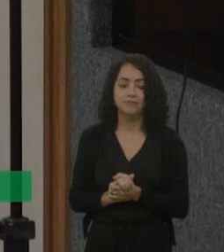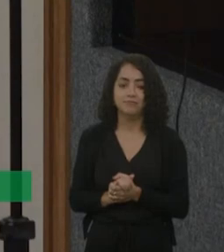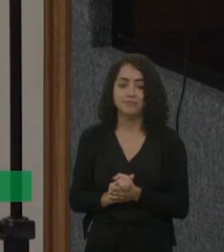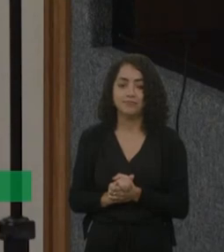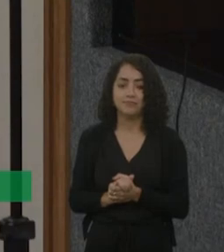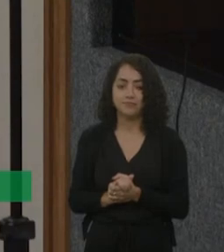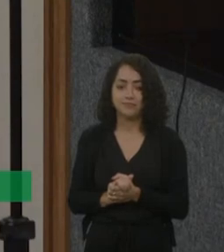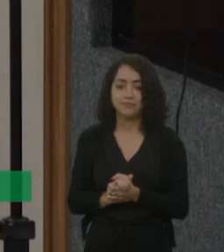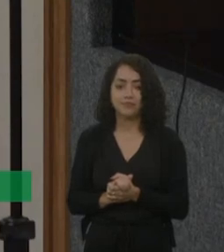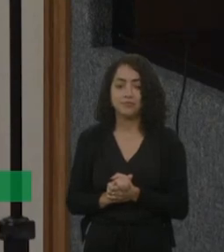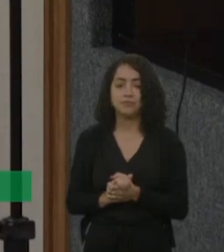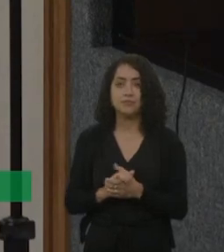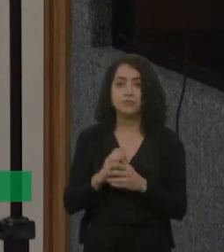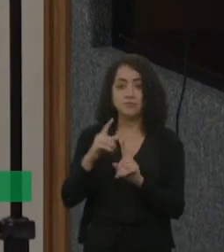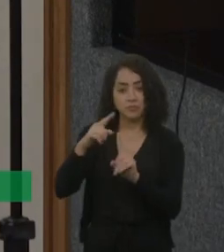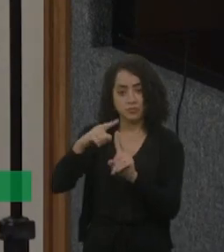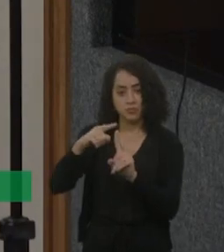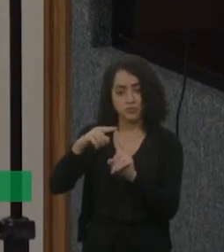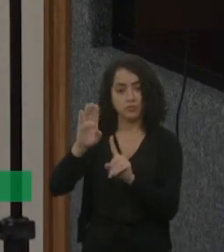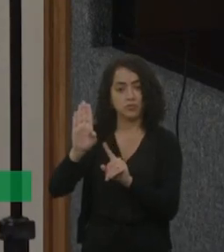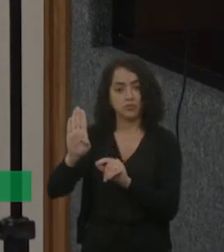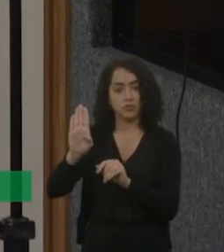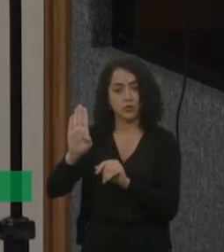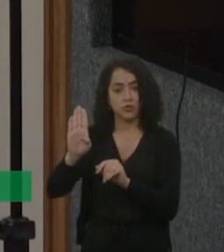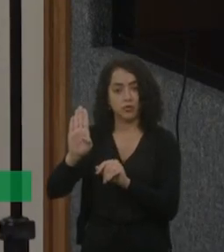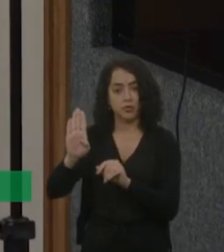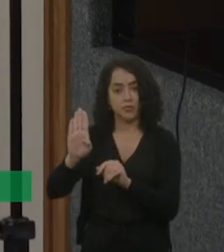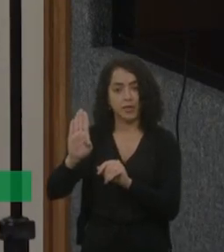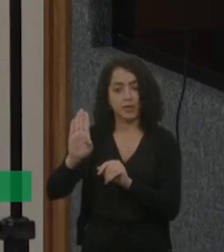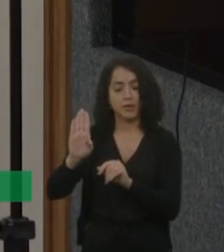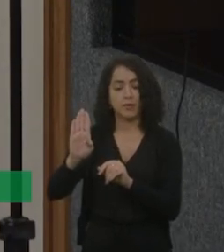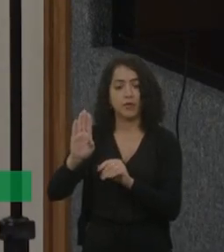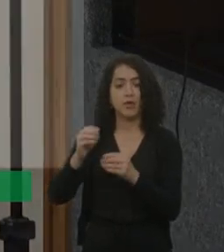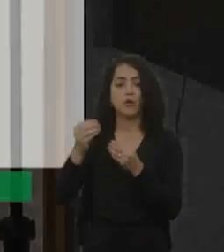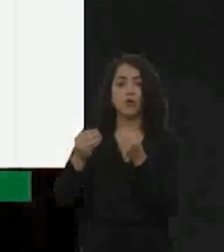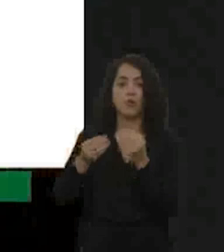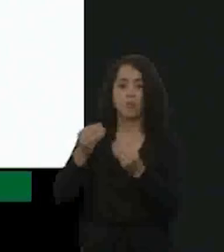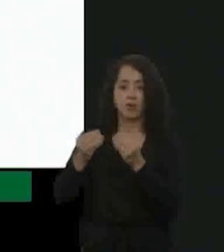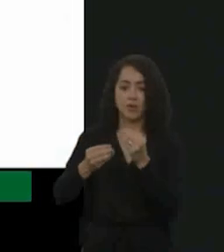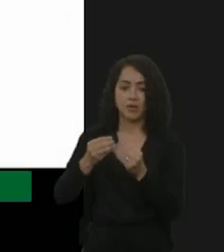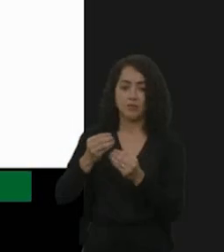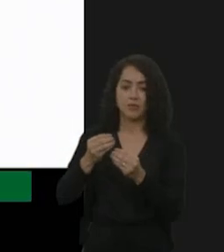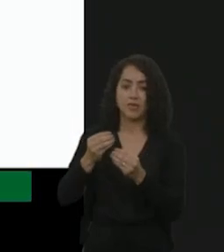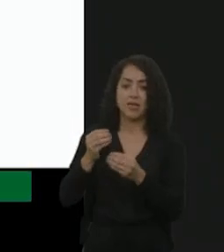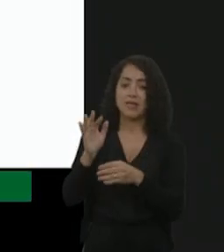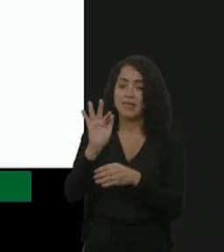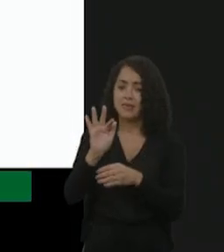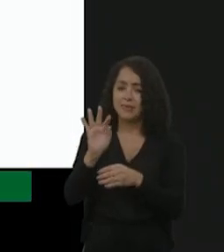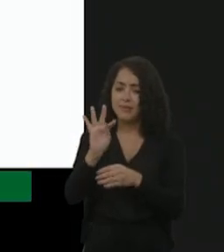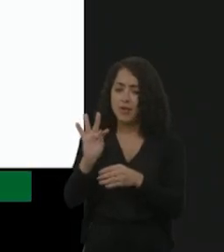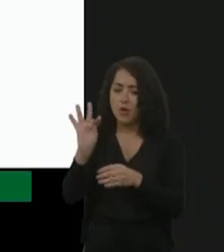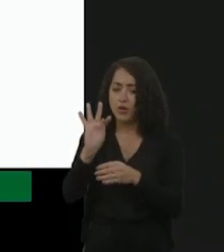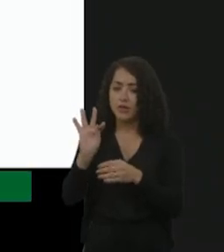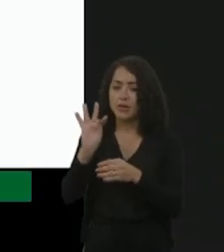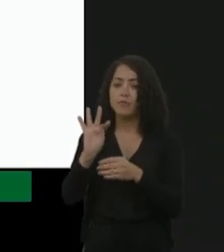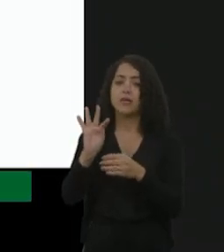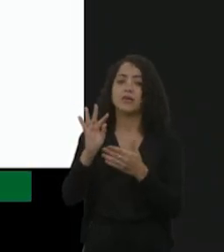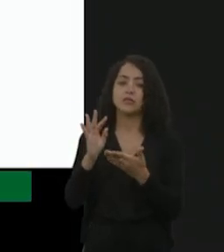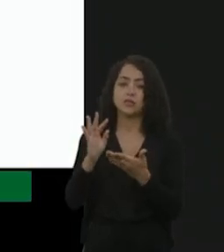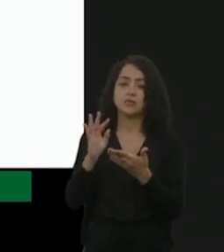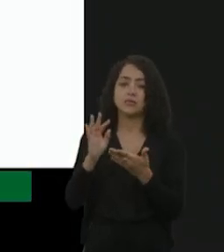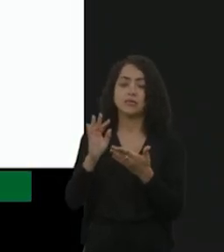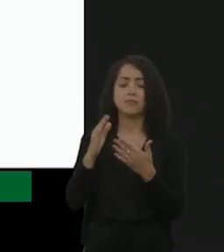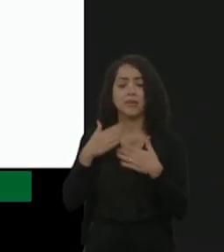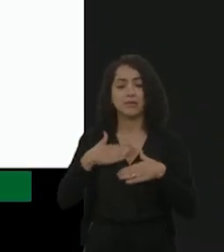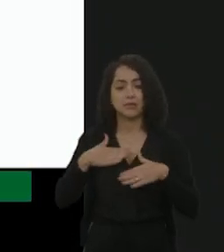Bom, aqui o tipo B, então, é uma forma teoricamente mais tranquila, né?